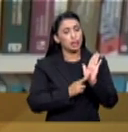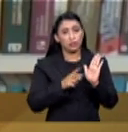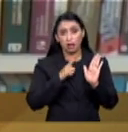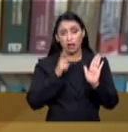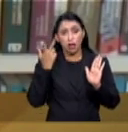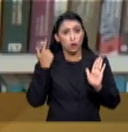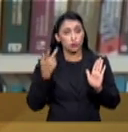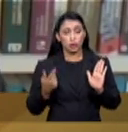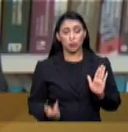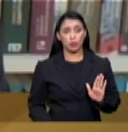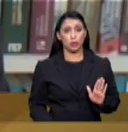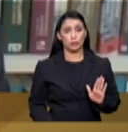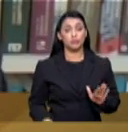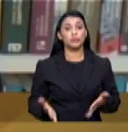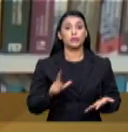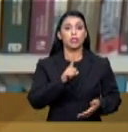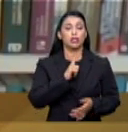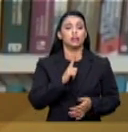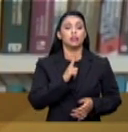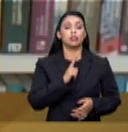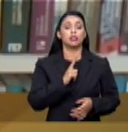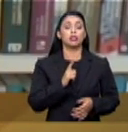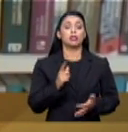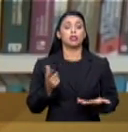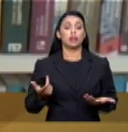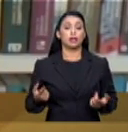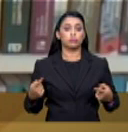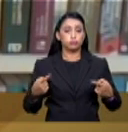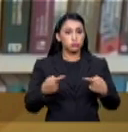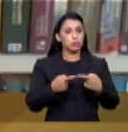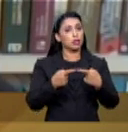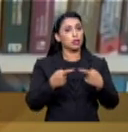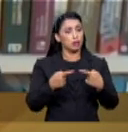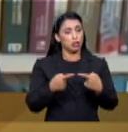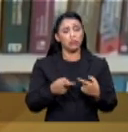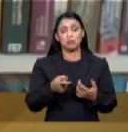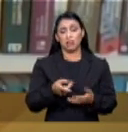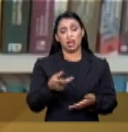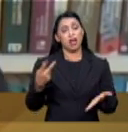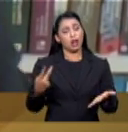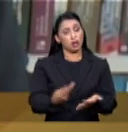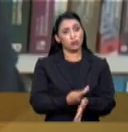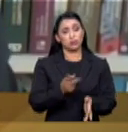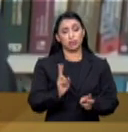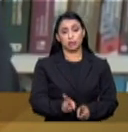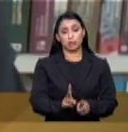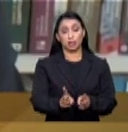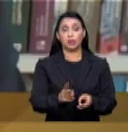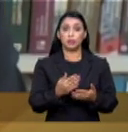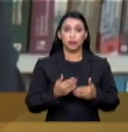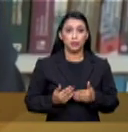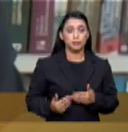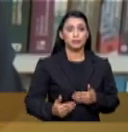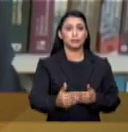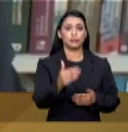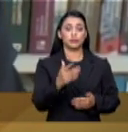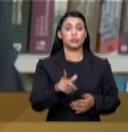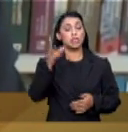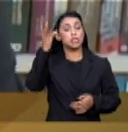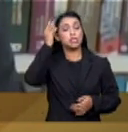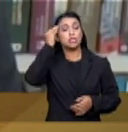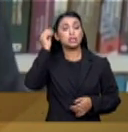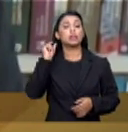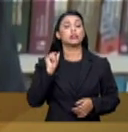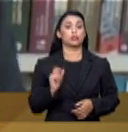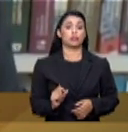regular, estando ligado ao que normalmente acontece. E a partir dessa premissa, se entende